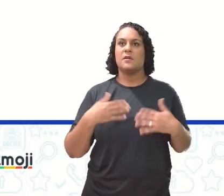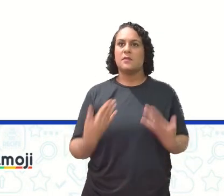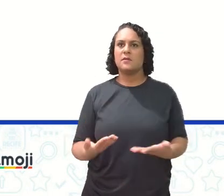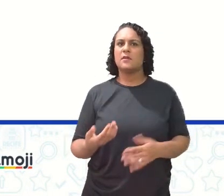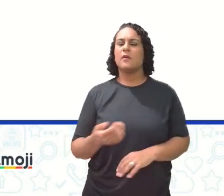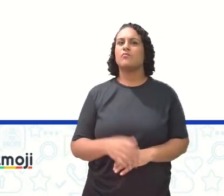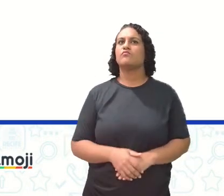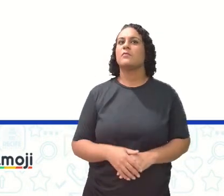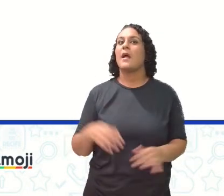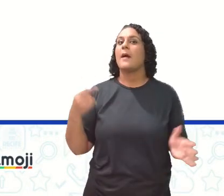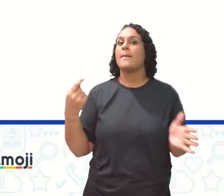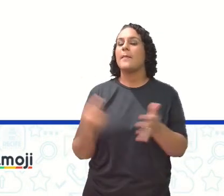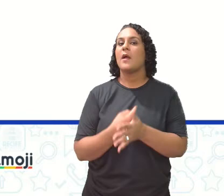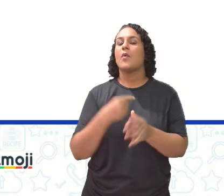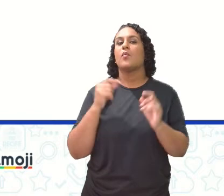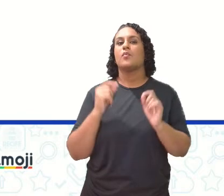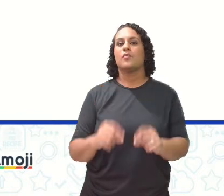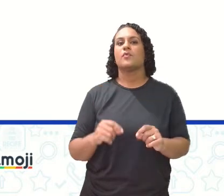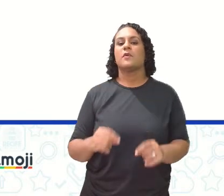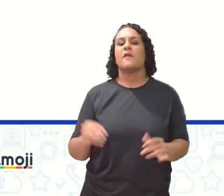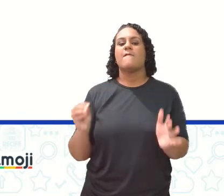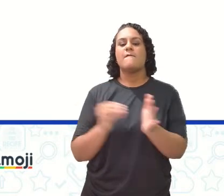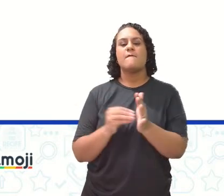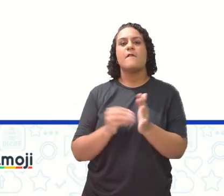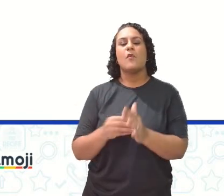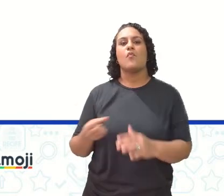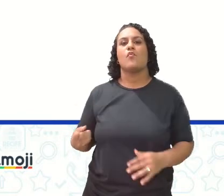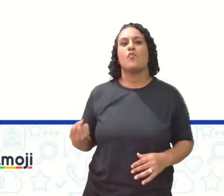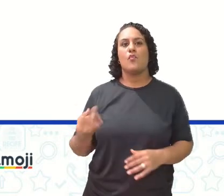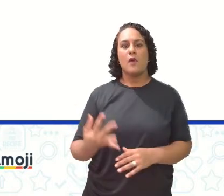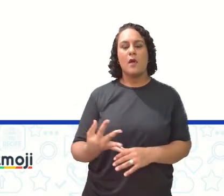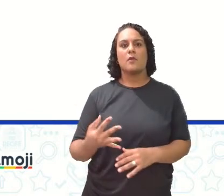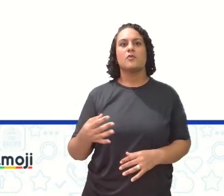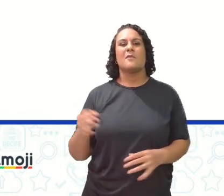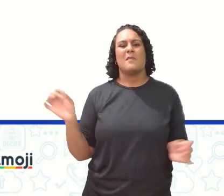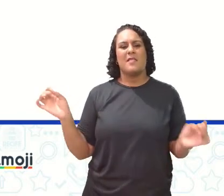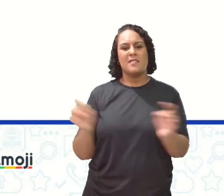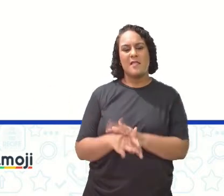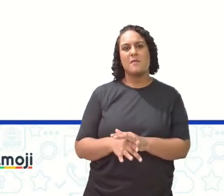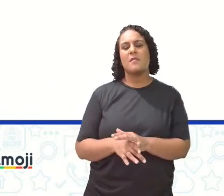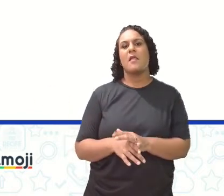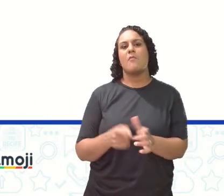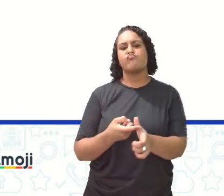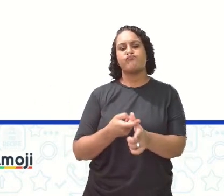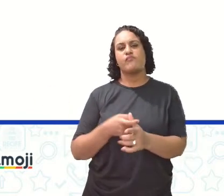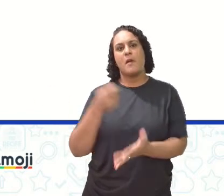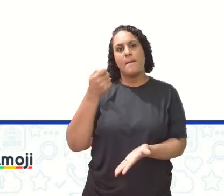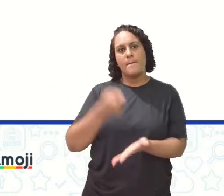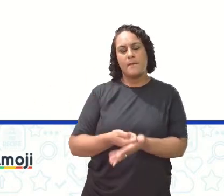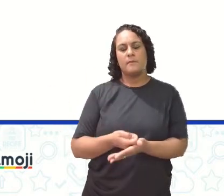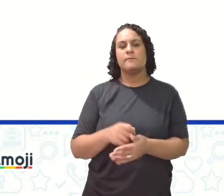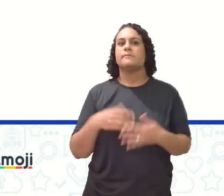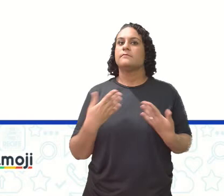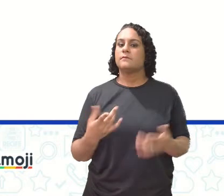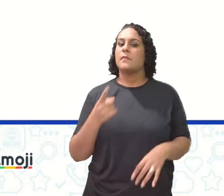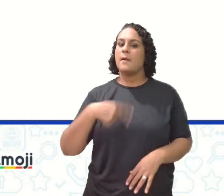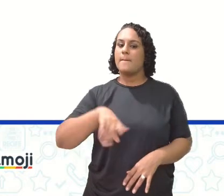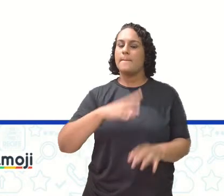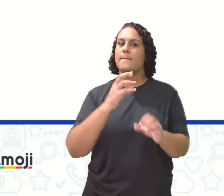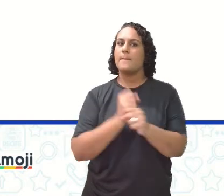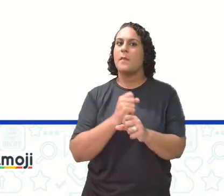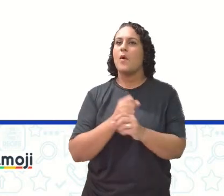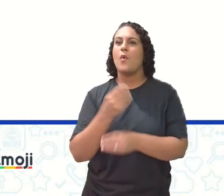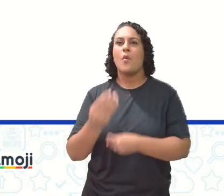quer saber quanto falta para você quitar essa dívida aí. Então, você poderia calcular isso aqui da seguinte